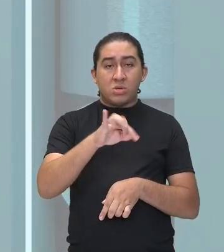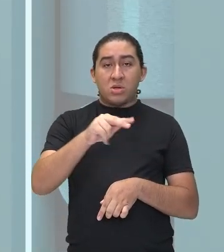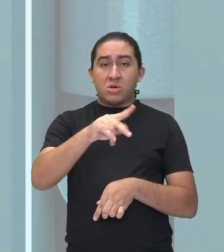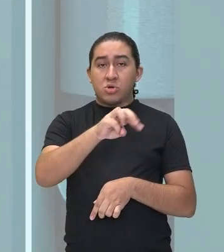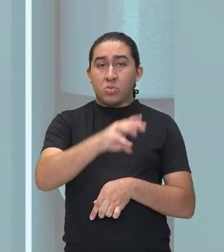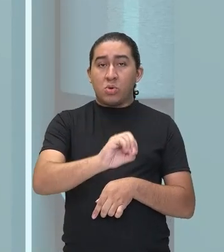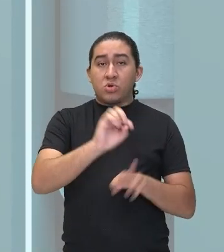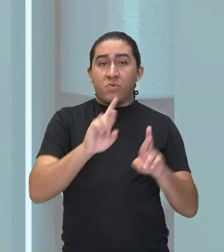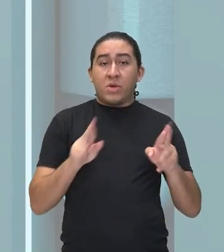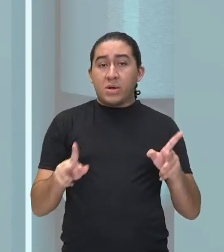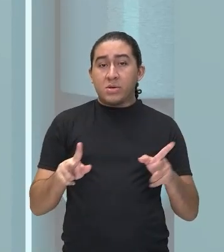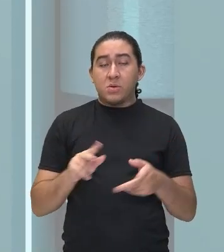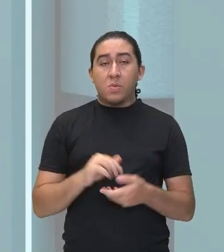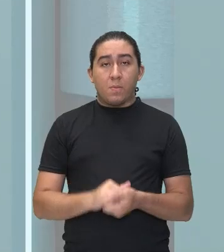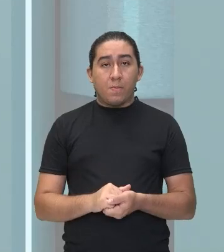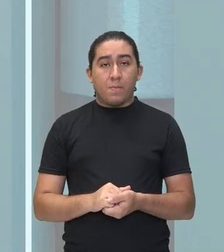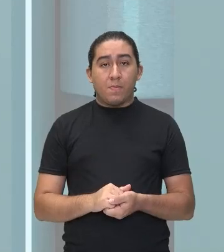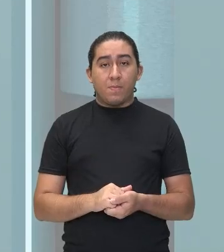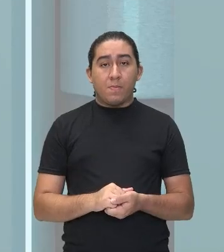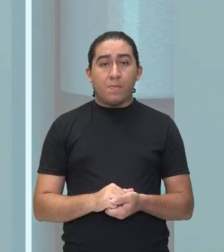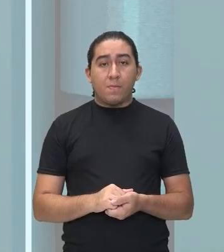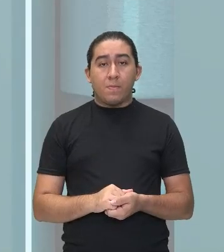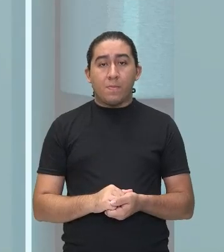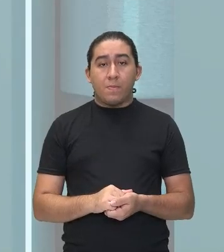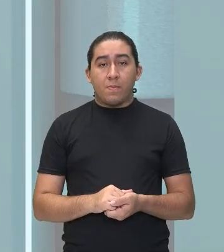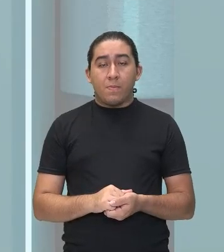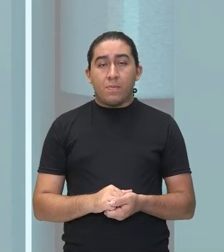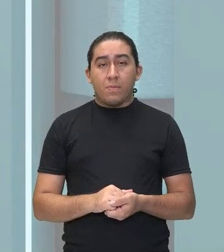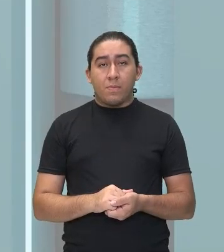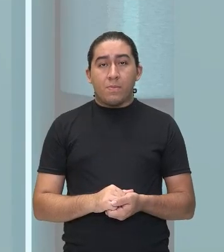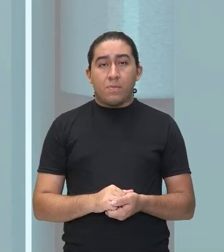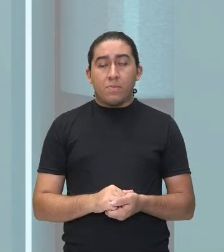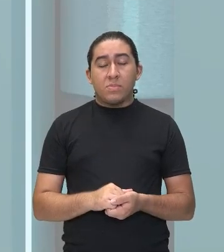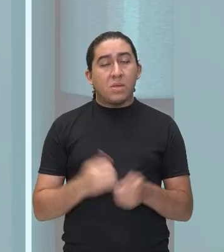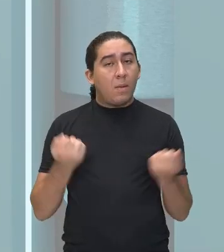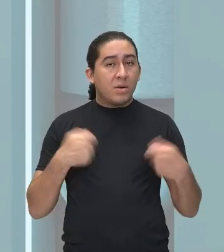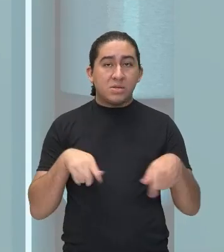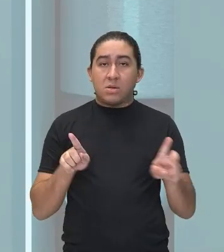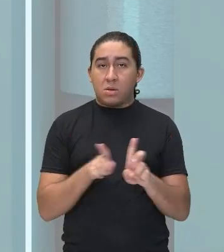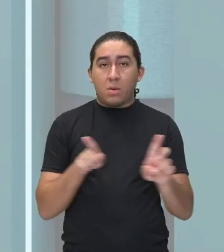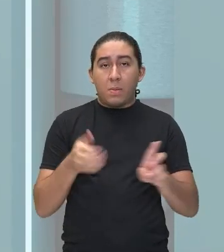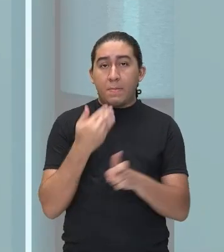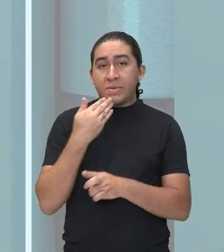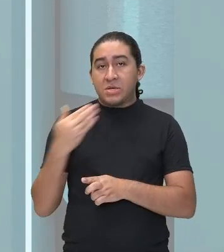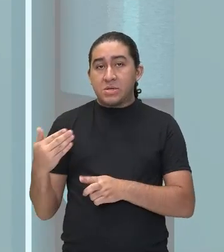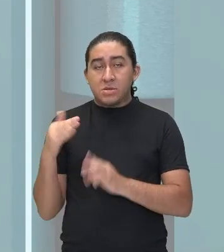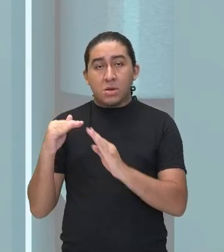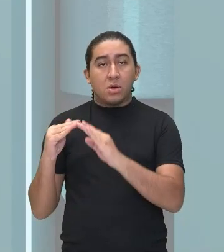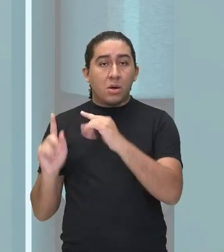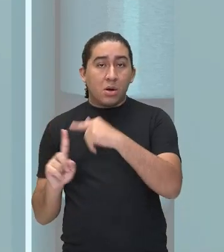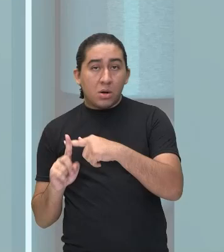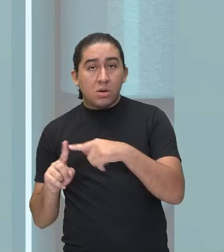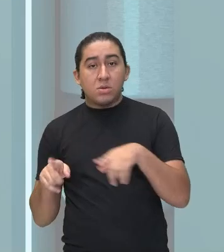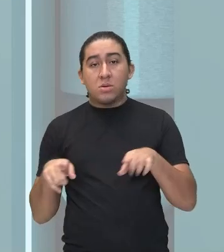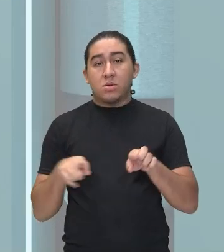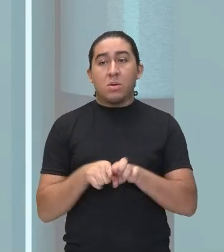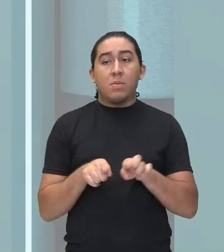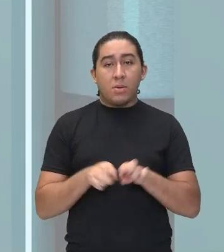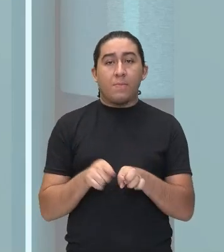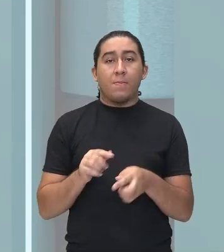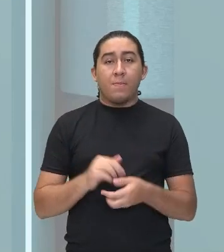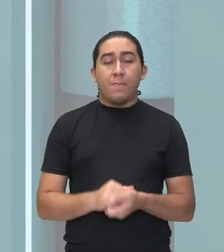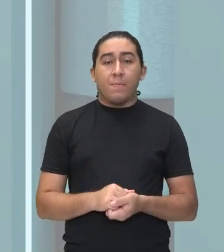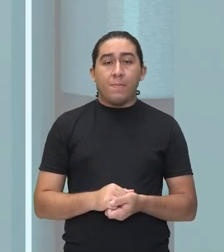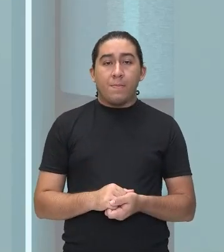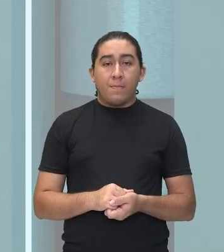Não precisa mais ficar esperando a bênção, não precisa ficar esperando o Papa dizer